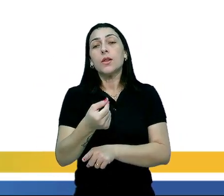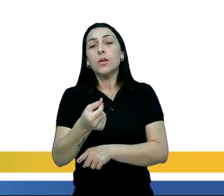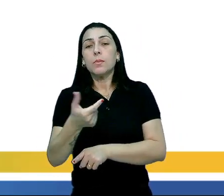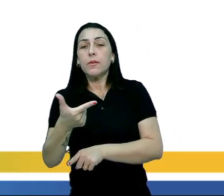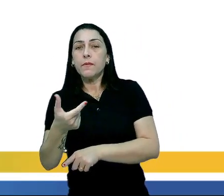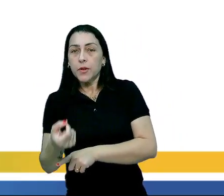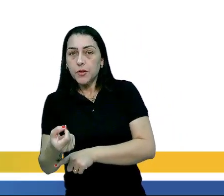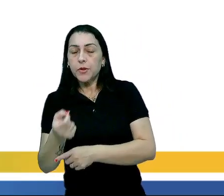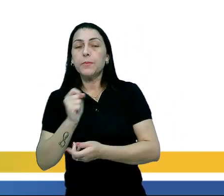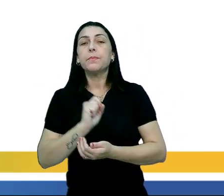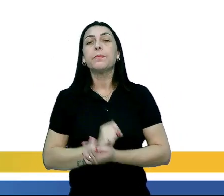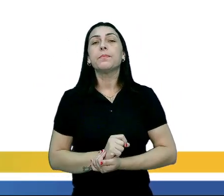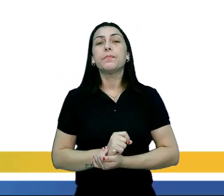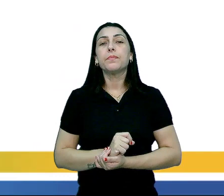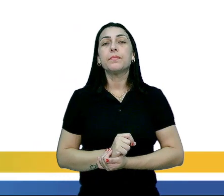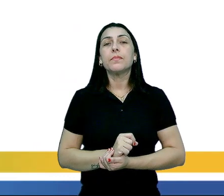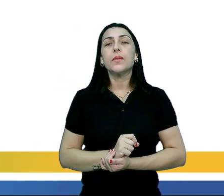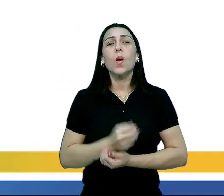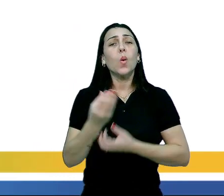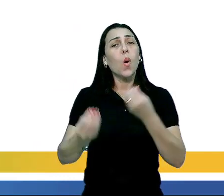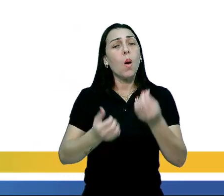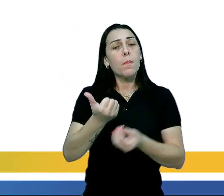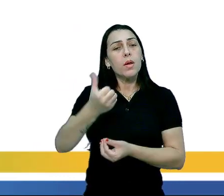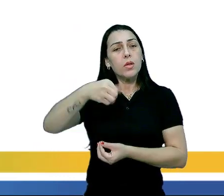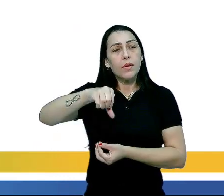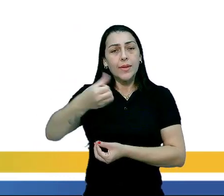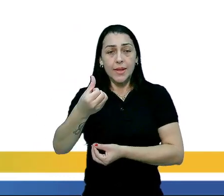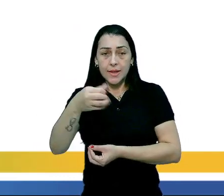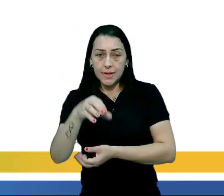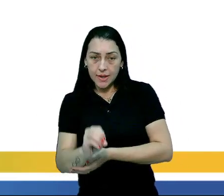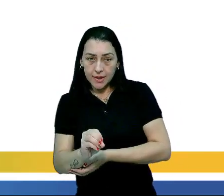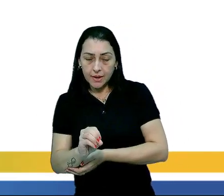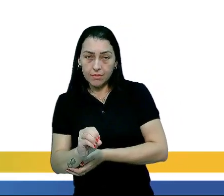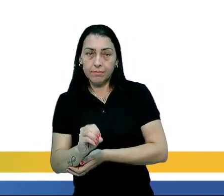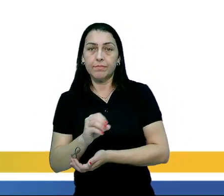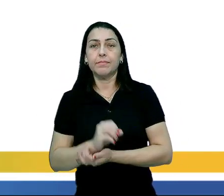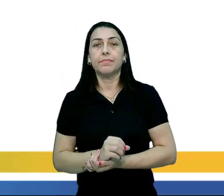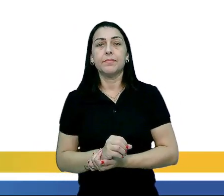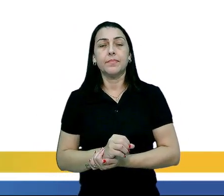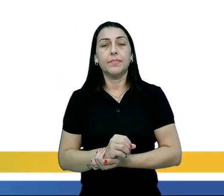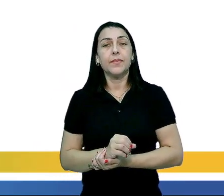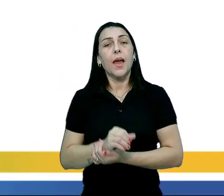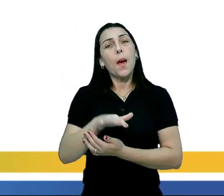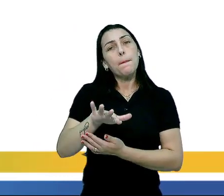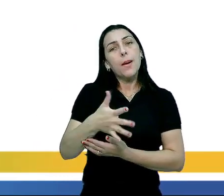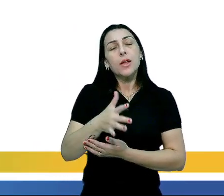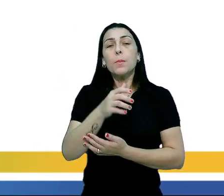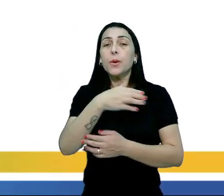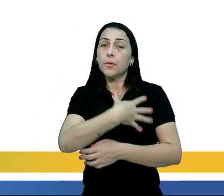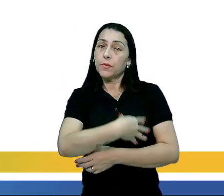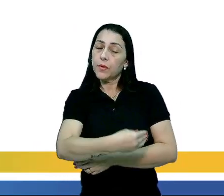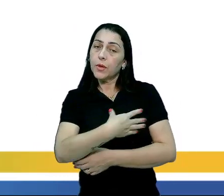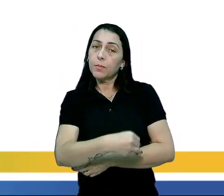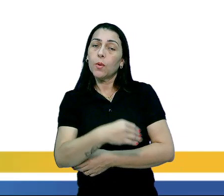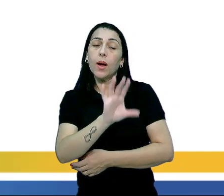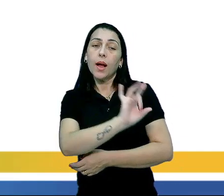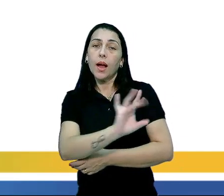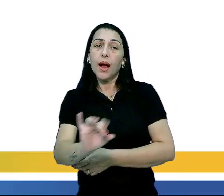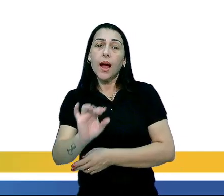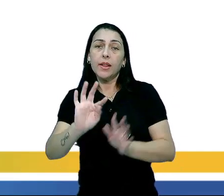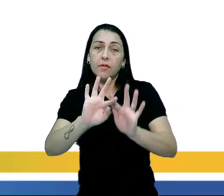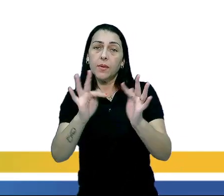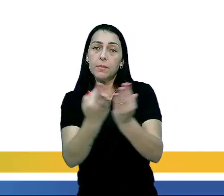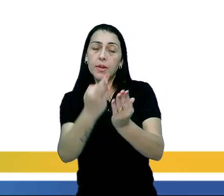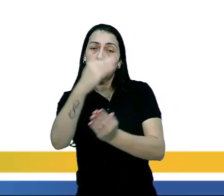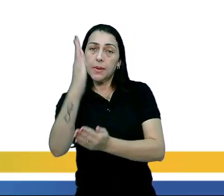2020. Como era em 1960? A média aí de filhos por